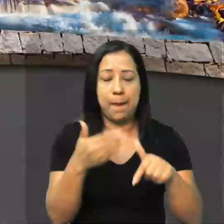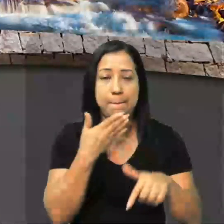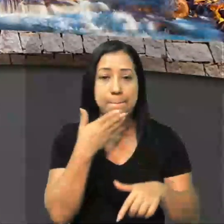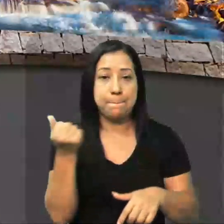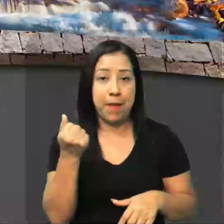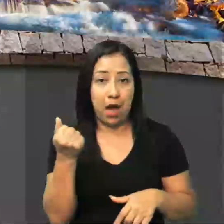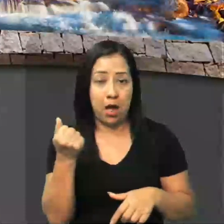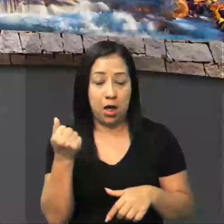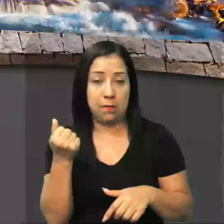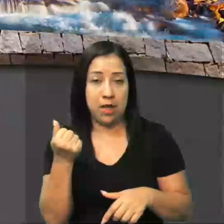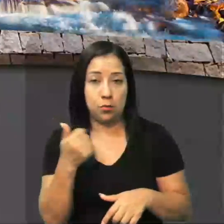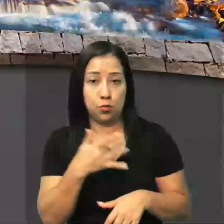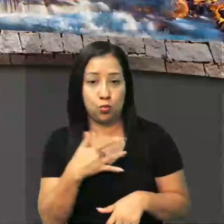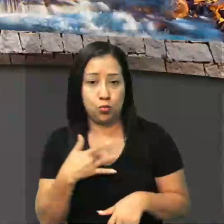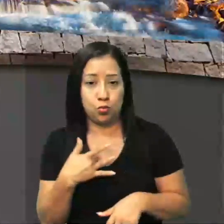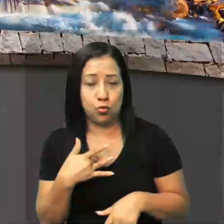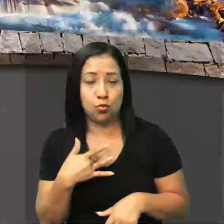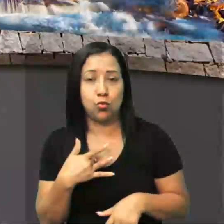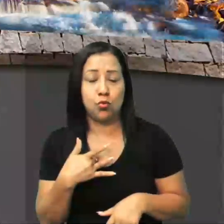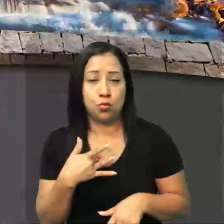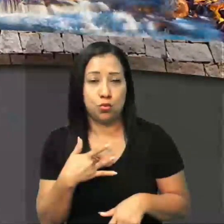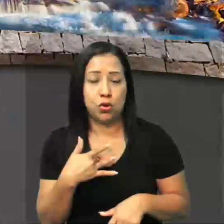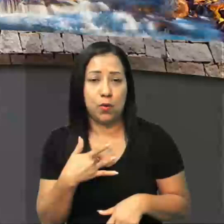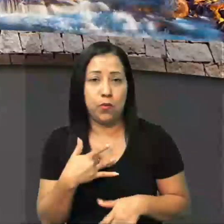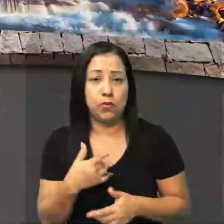melhoramento sanitário,